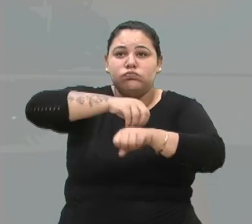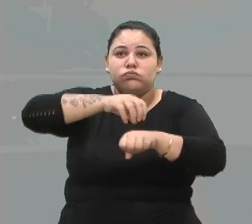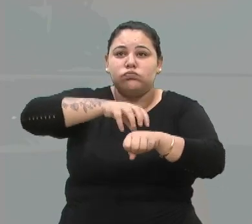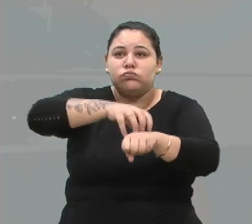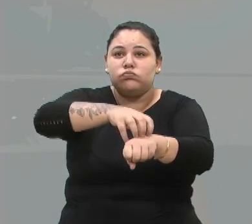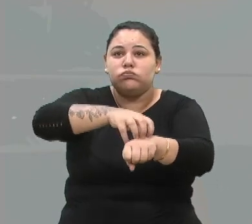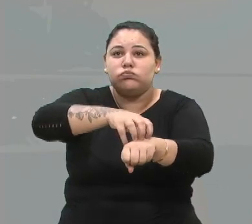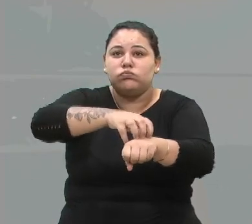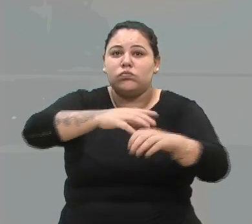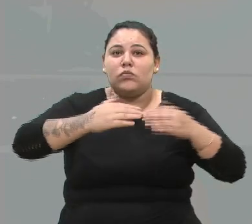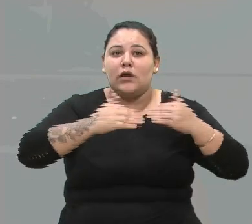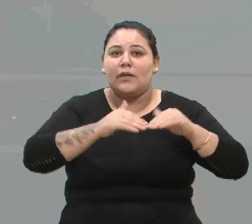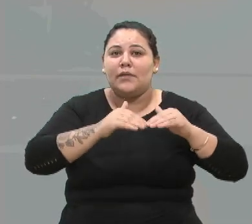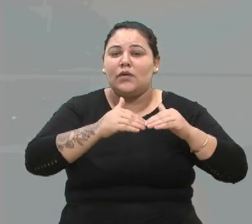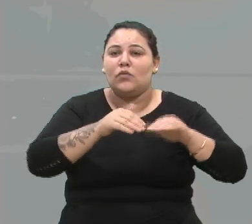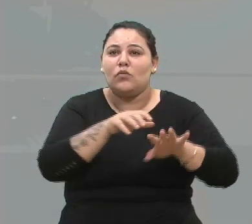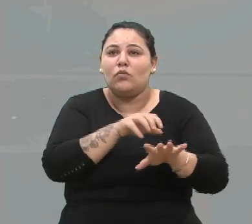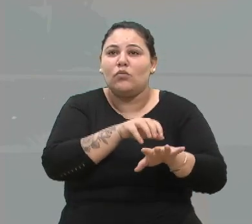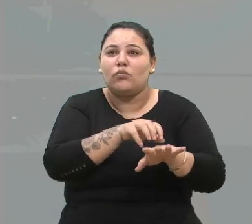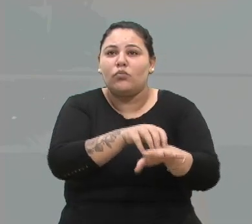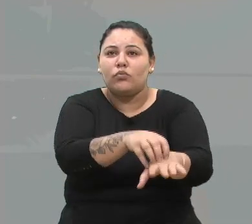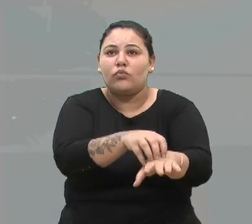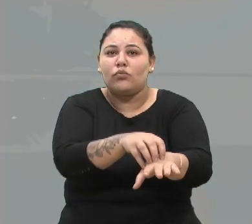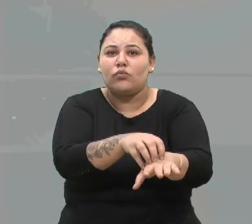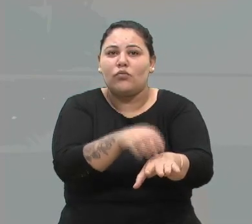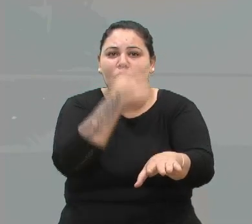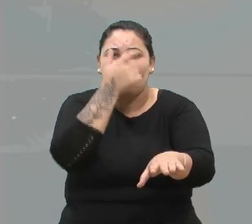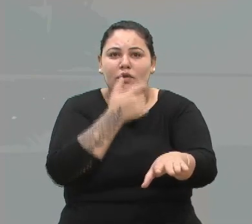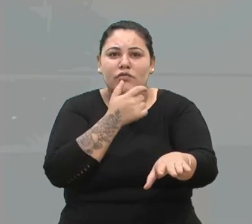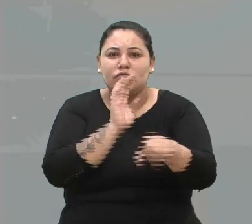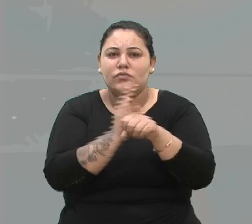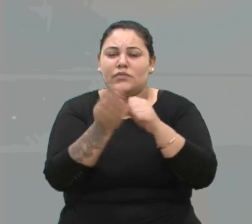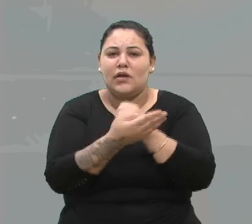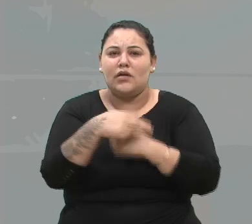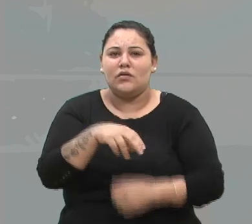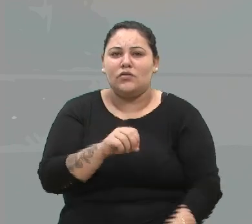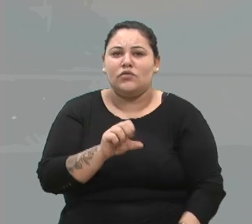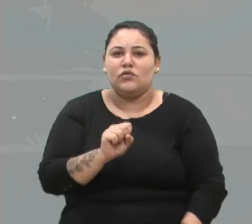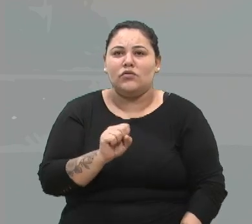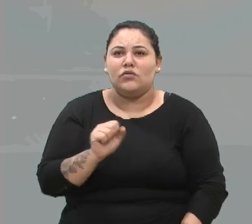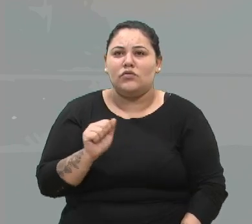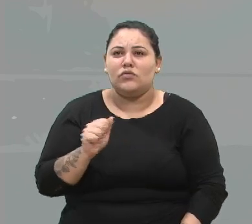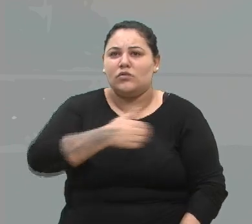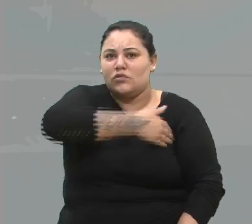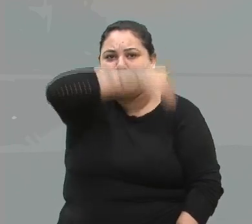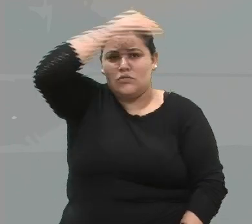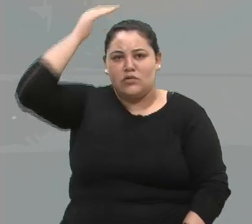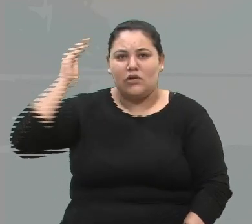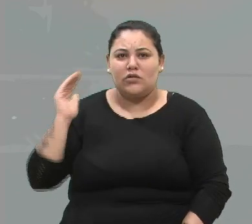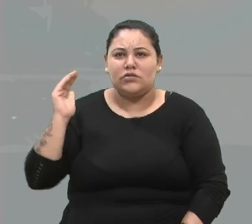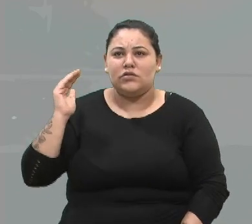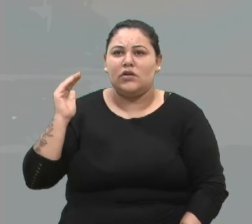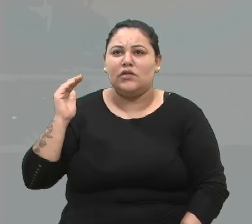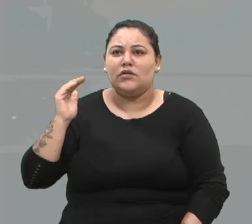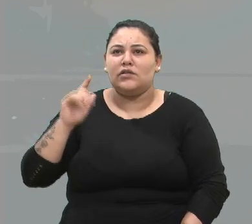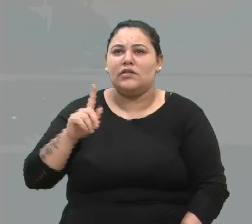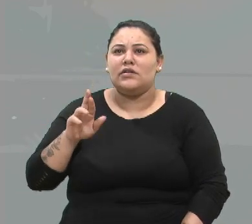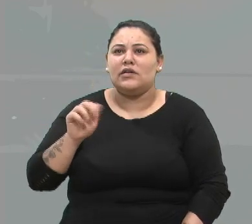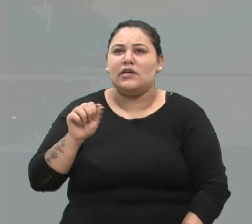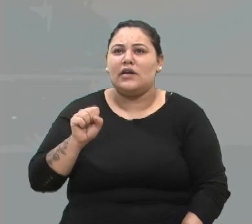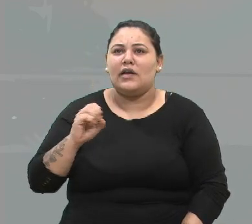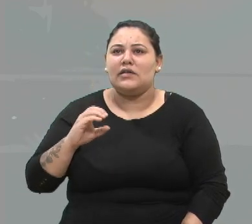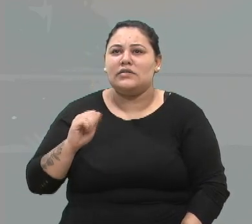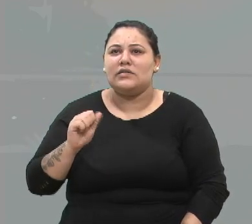O caminhão da Codeca foi ali acho que é Nossa Senhora das Graças, ali, a zona Terceira Légua, né? Olha ali, ó, olha o tamanho da